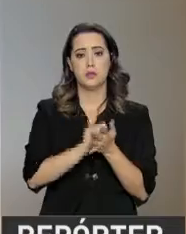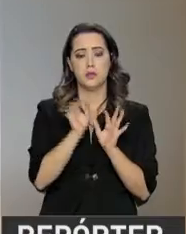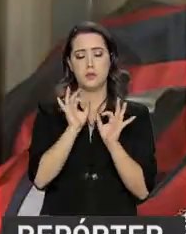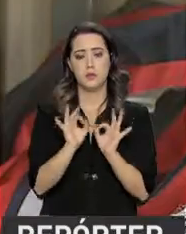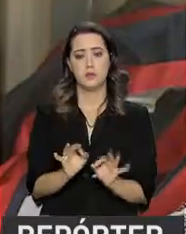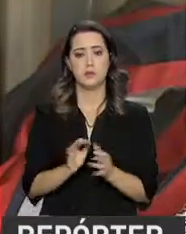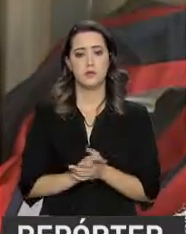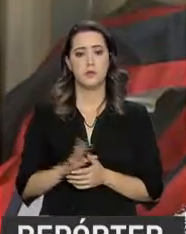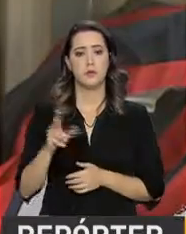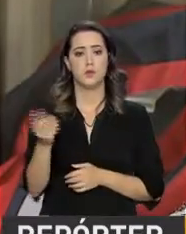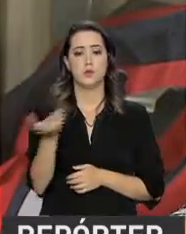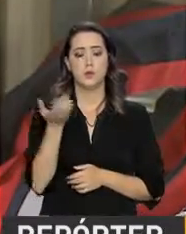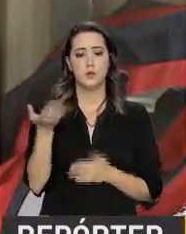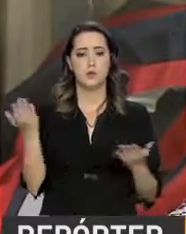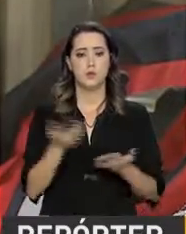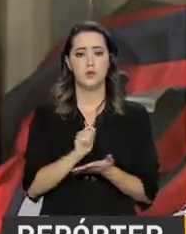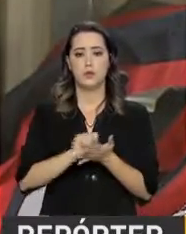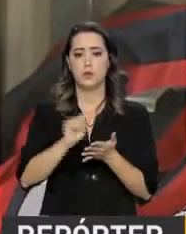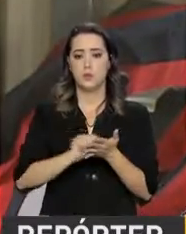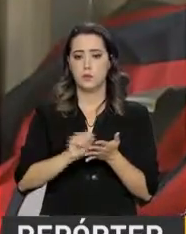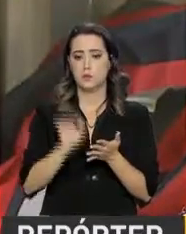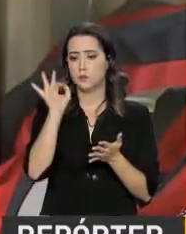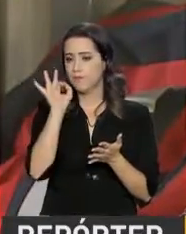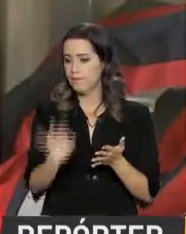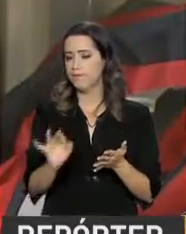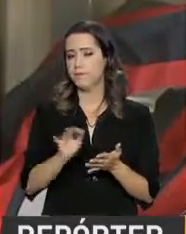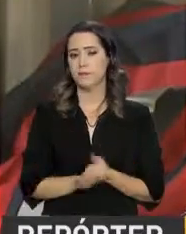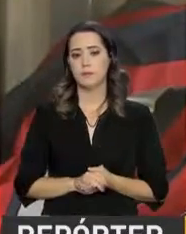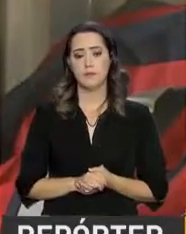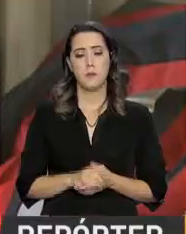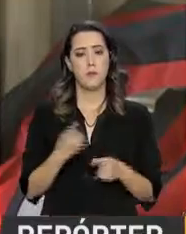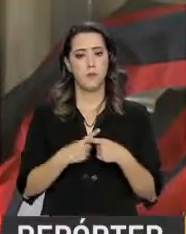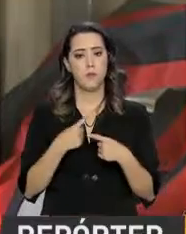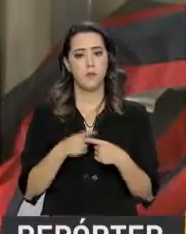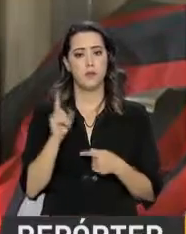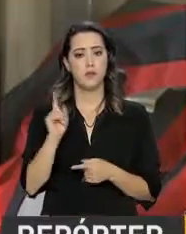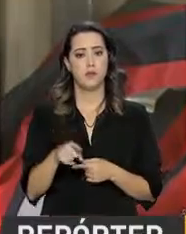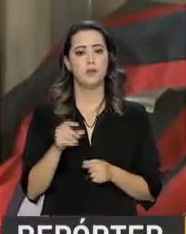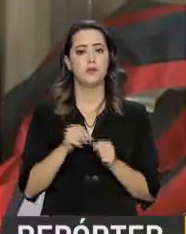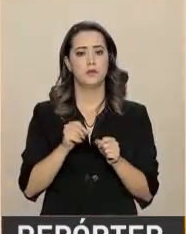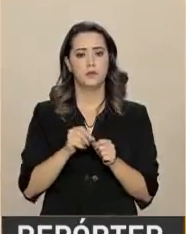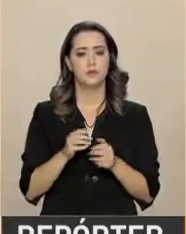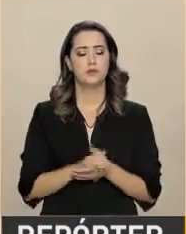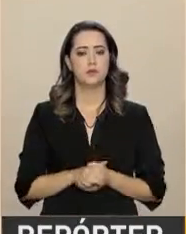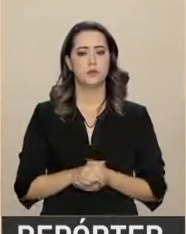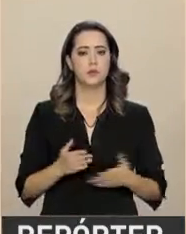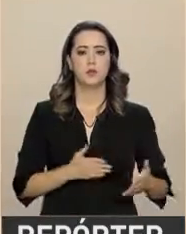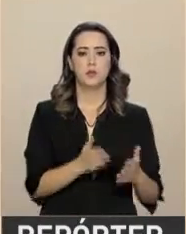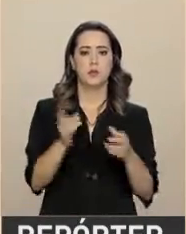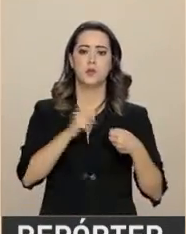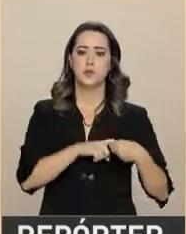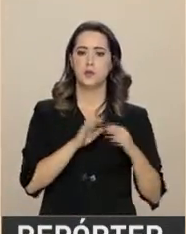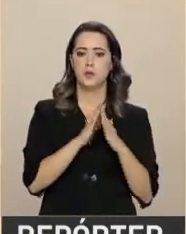tudo que eu quero hoje momento é aprender a escrever o que eu preciso porque me faz falta o caminho de volta